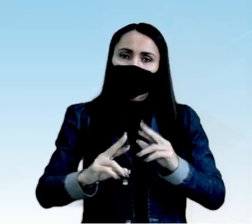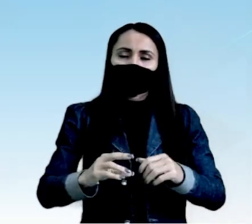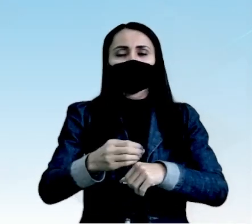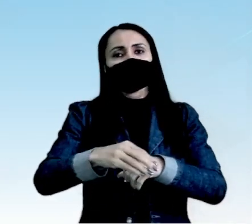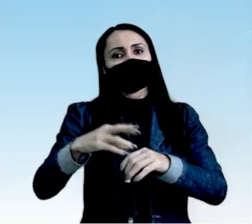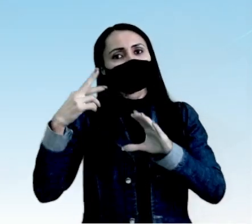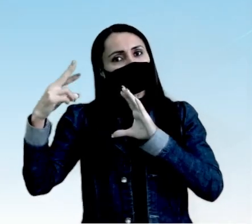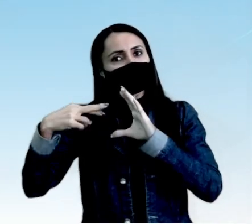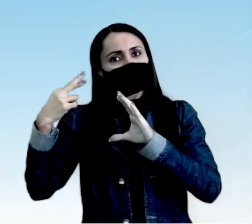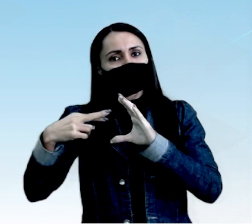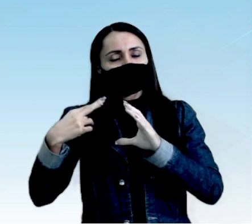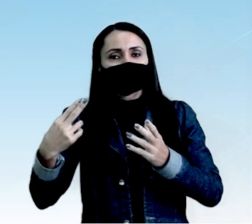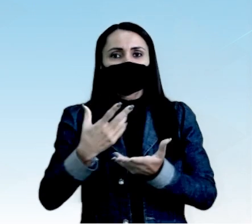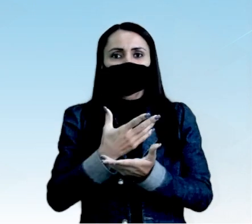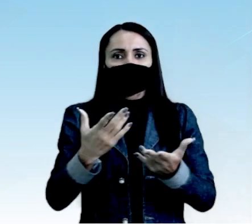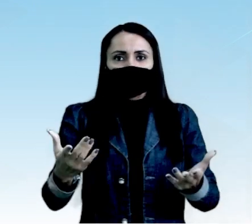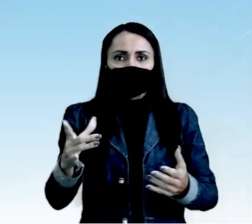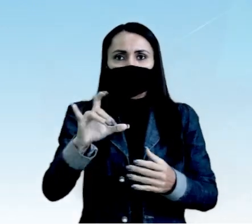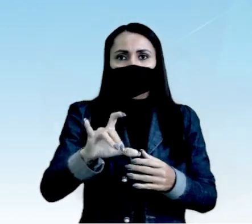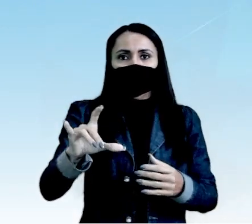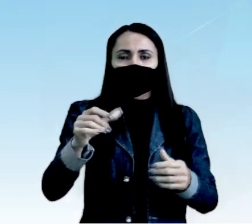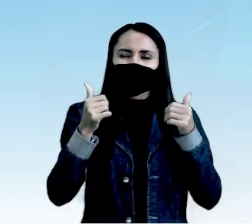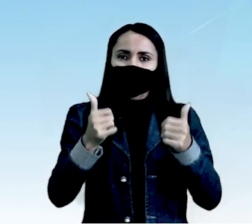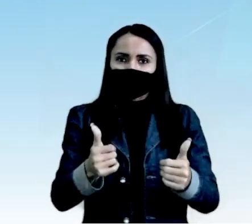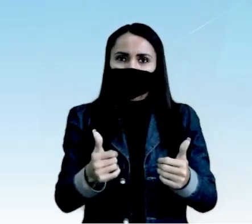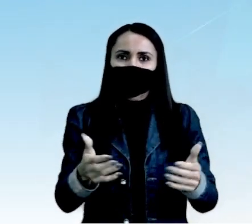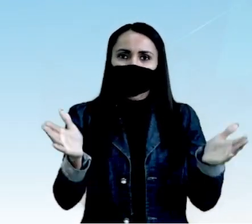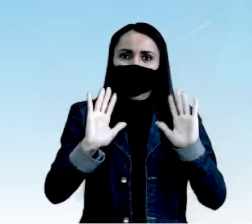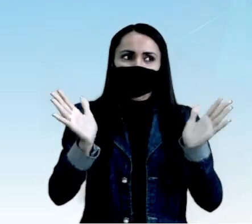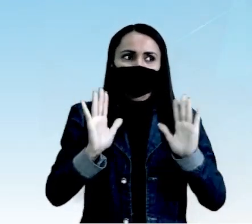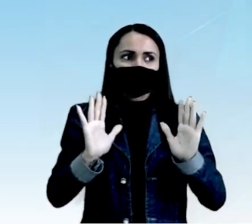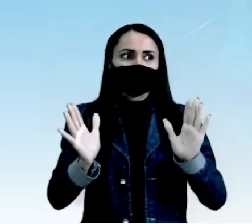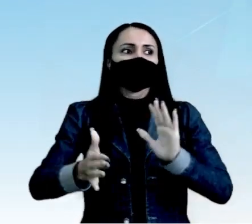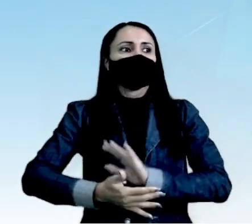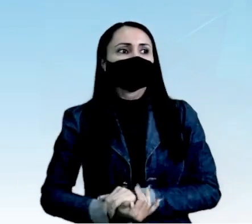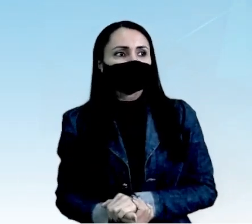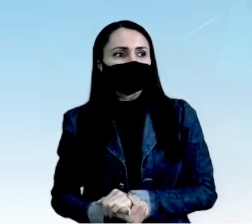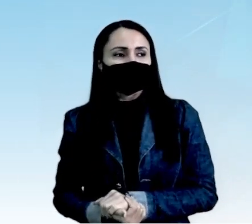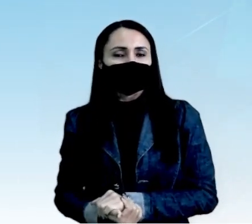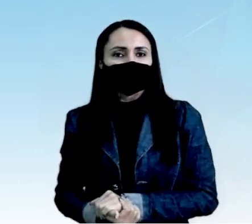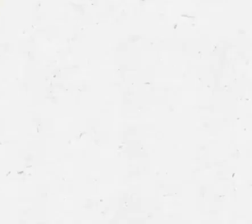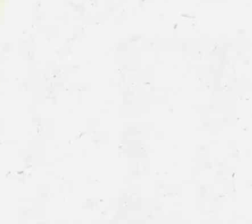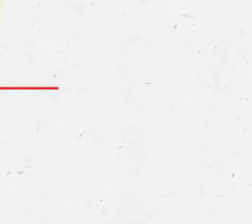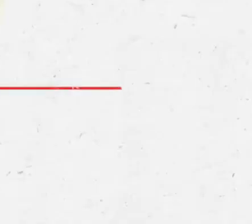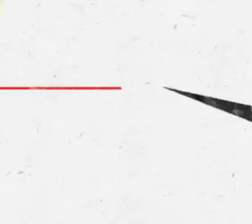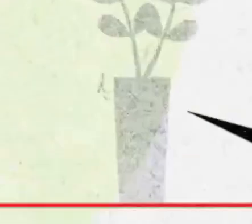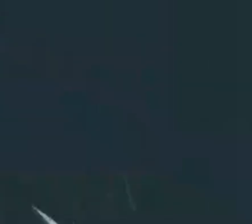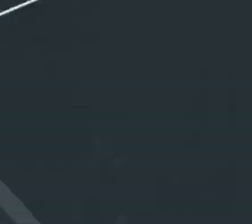Instagram, Robertão Transmissão, tudo junto sem acento, tá bom? Até a próxima videoaula. Tchau, tchau.